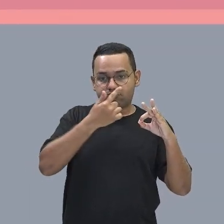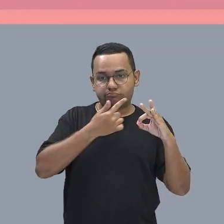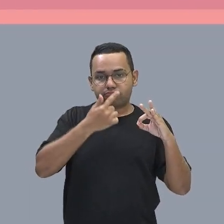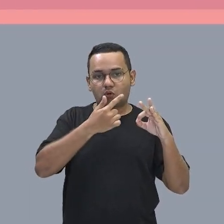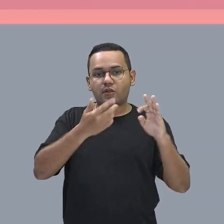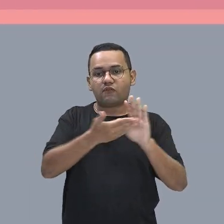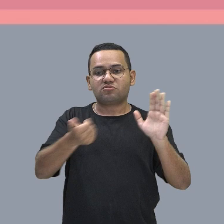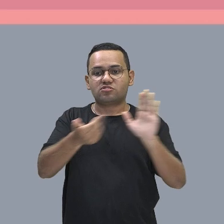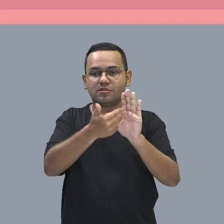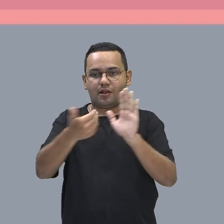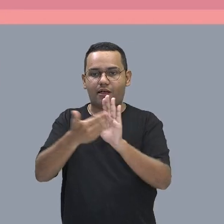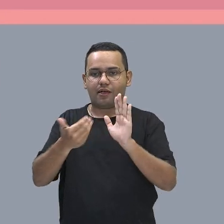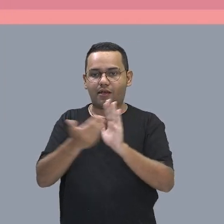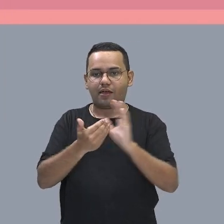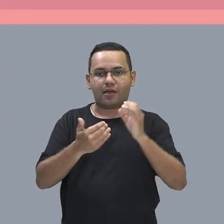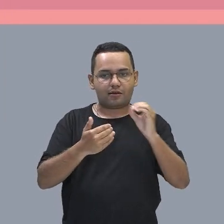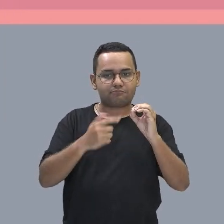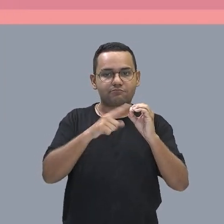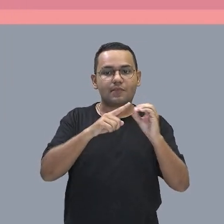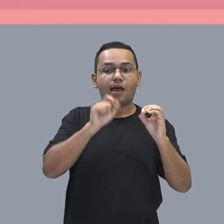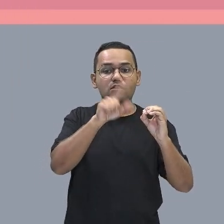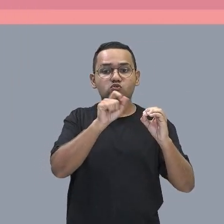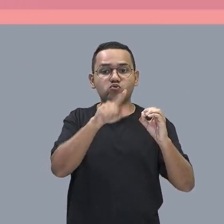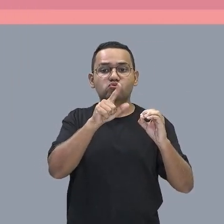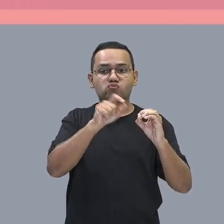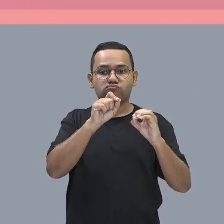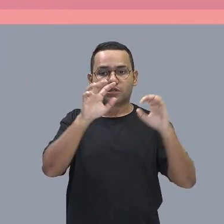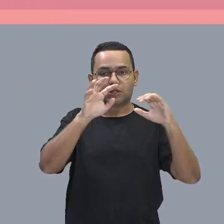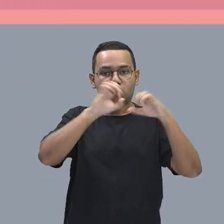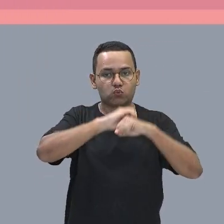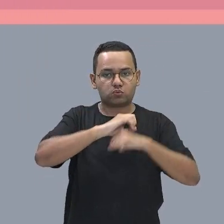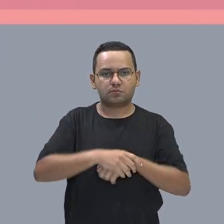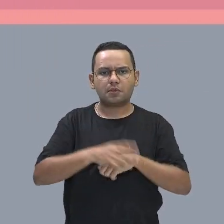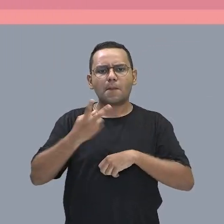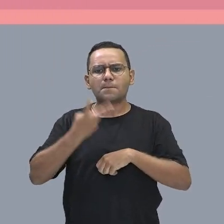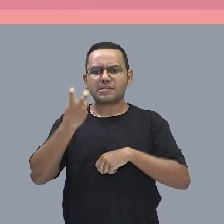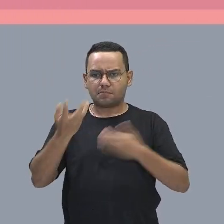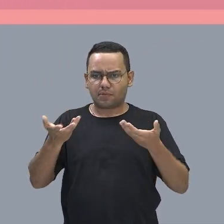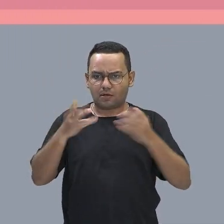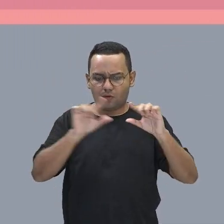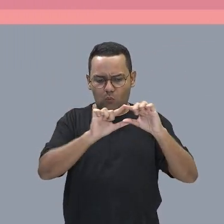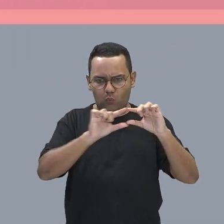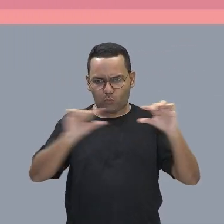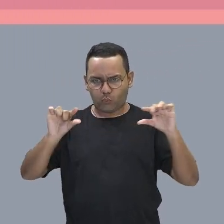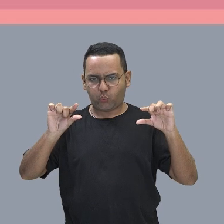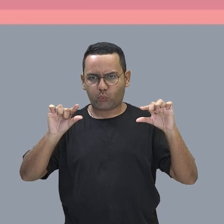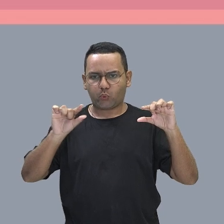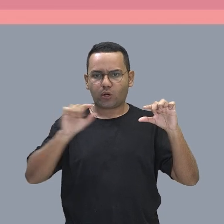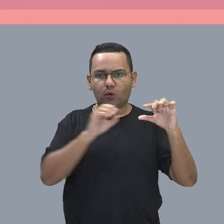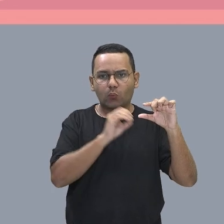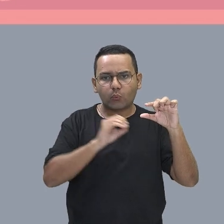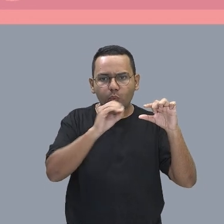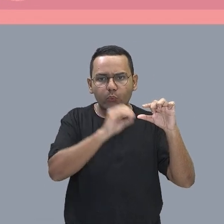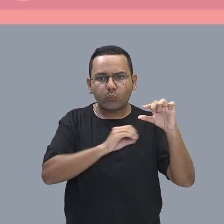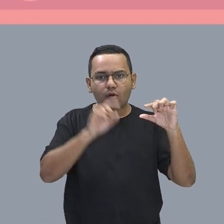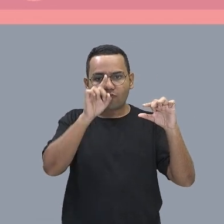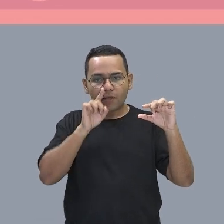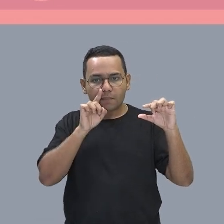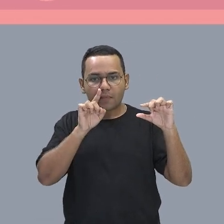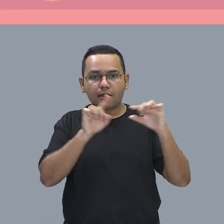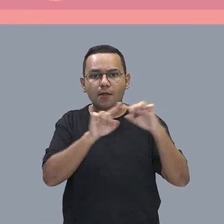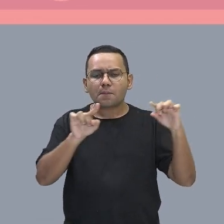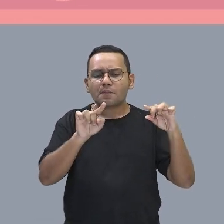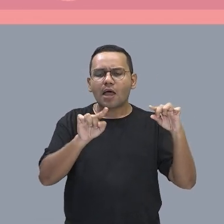elas da corrente sanguínea. Notem que agora a concentração de glicose, a concentração de açúcar, ela é muito